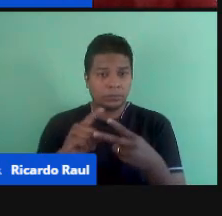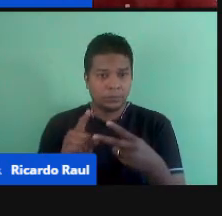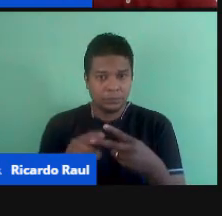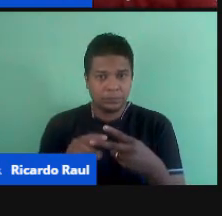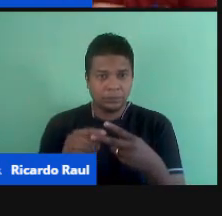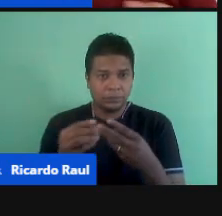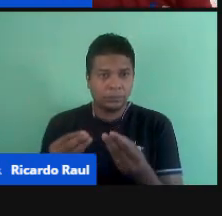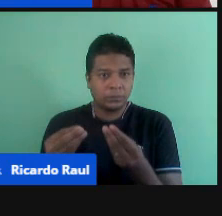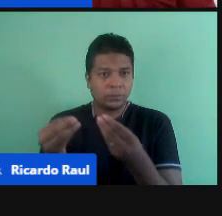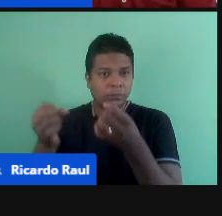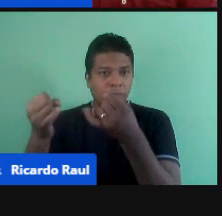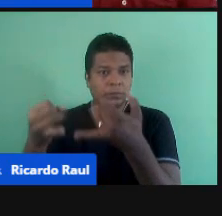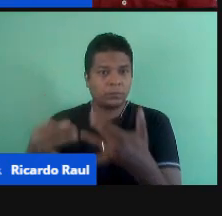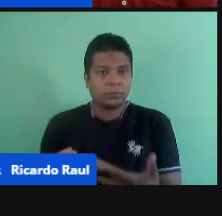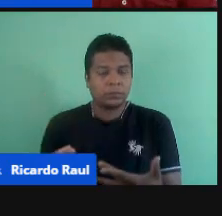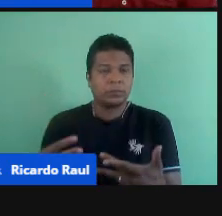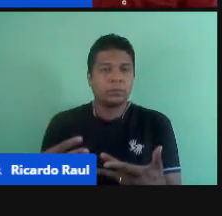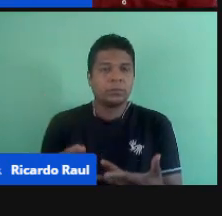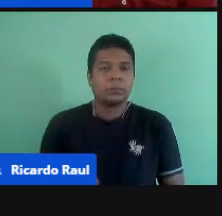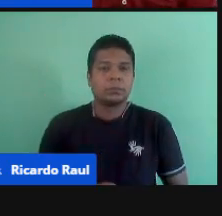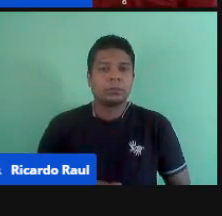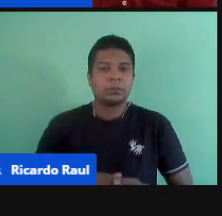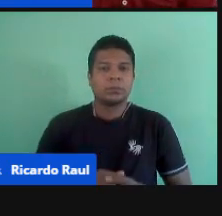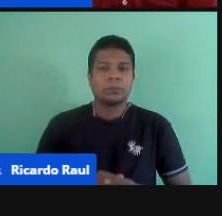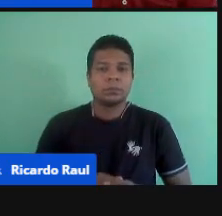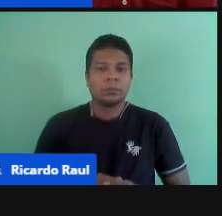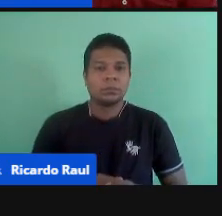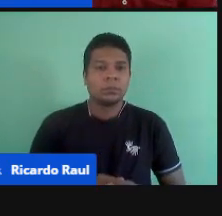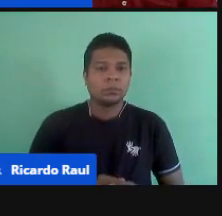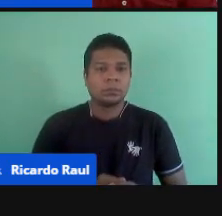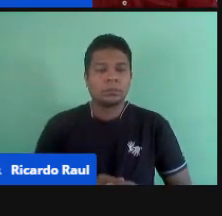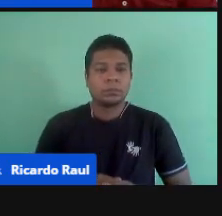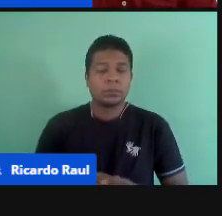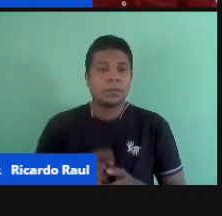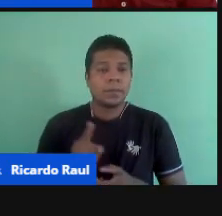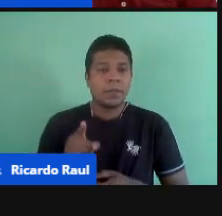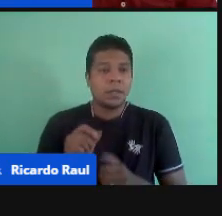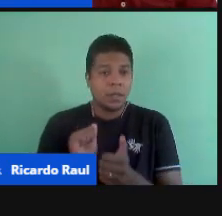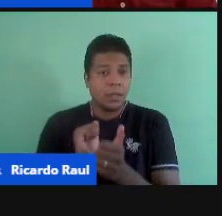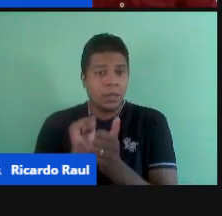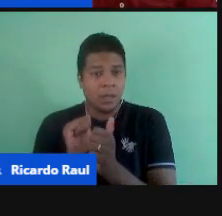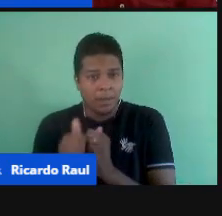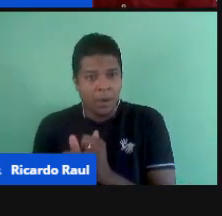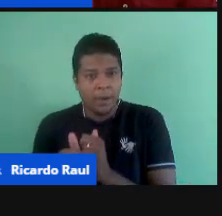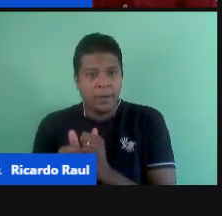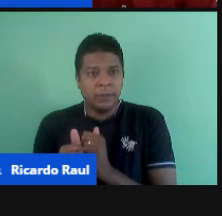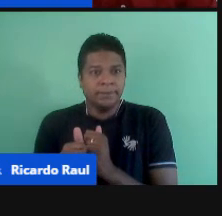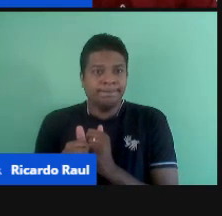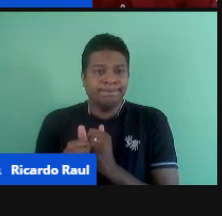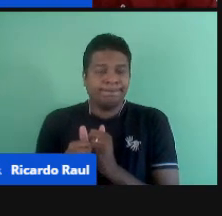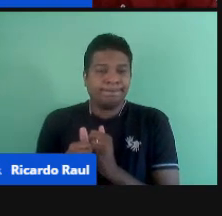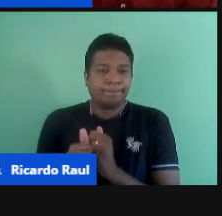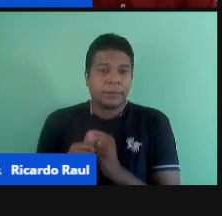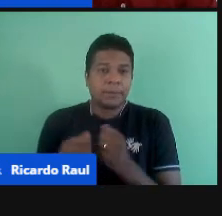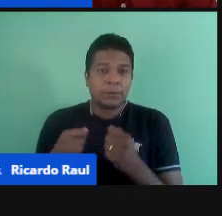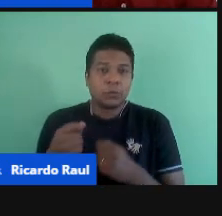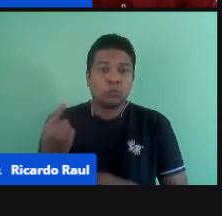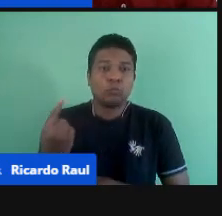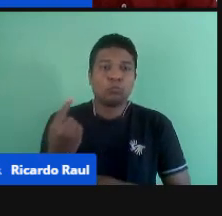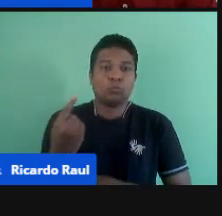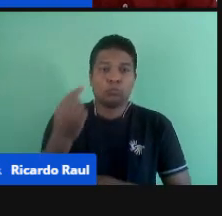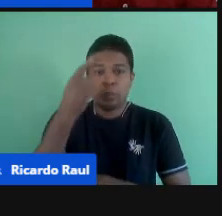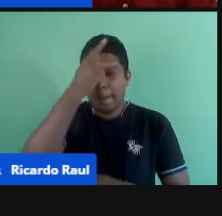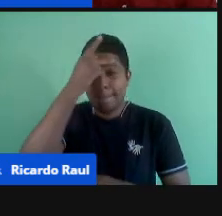Eu falo sempre o seguinte: para ser esporte, o esporte, nós dependemos de uma pessoa, de